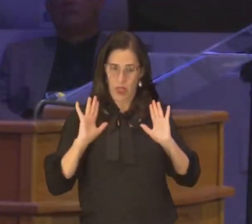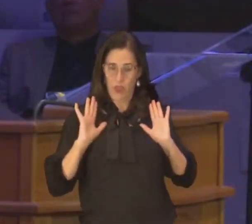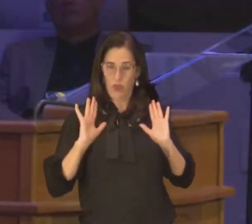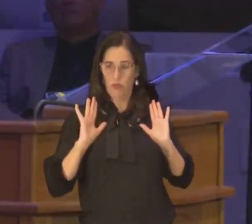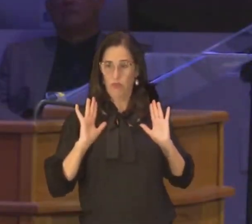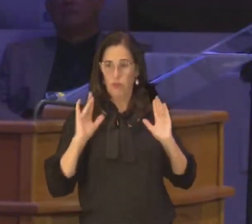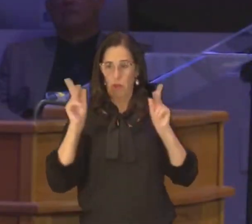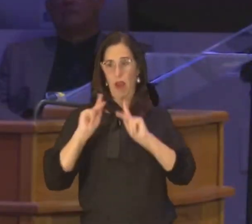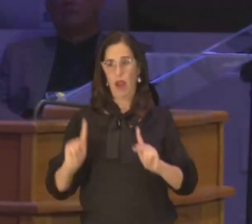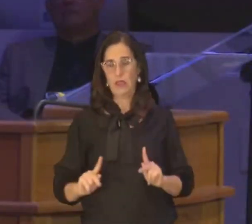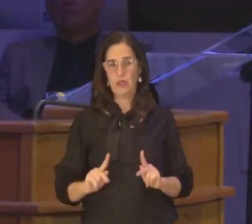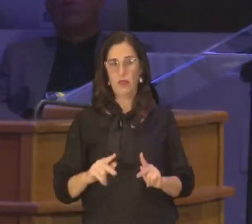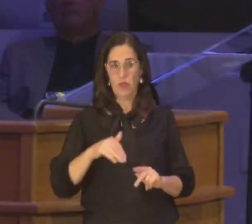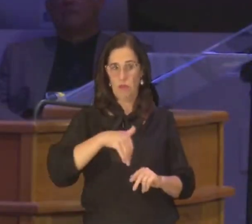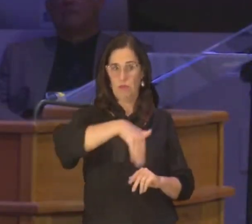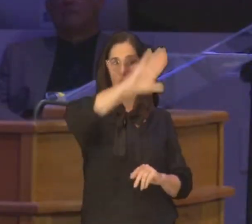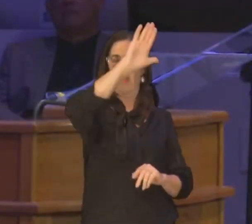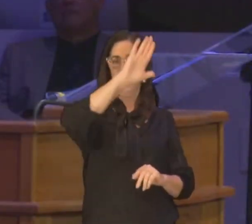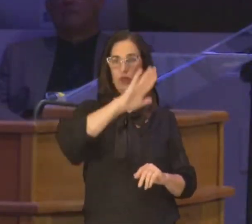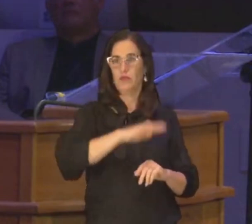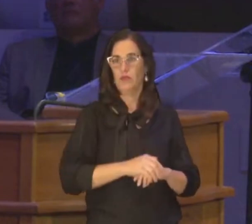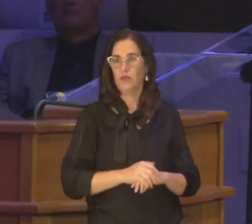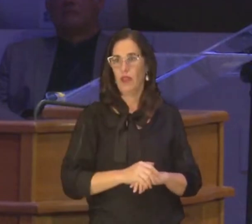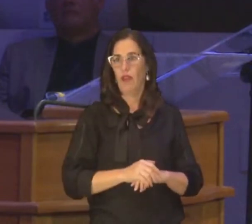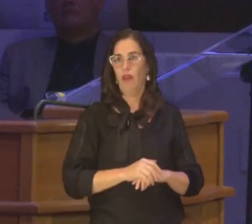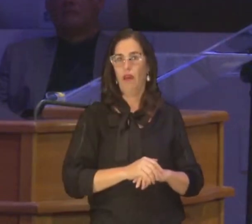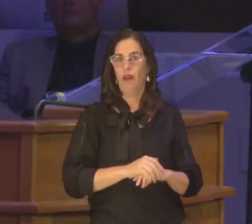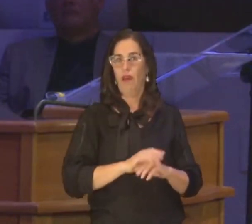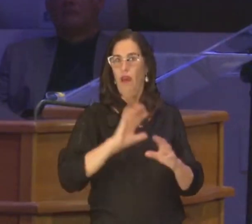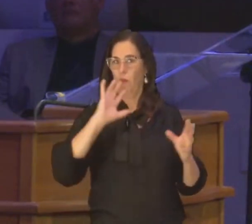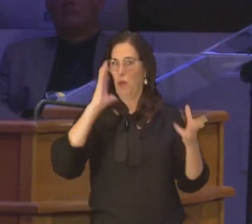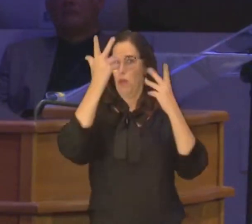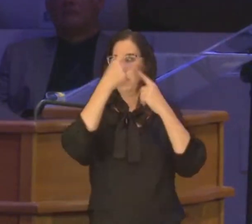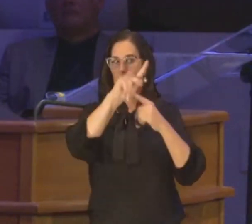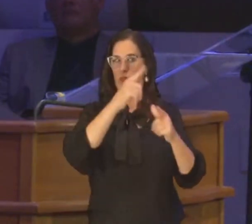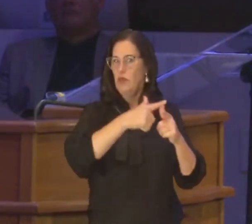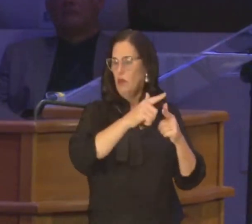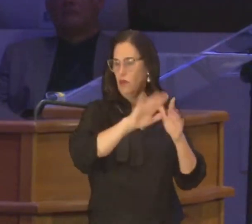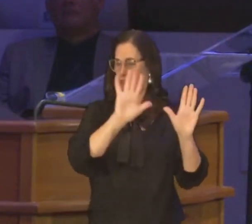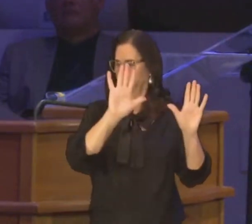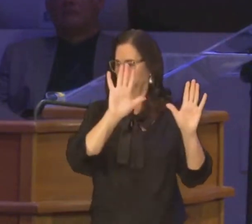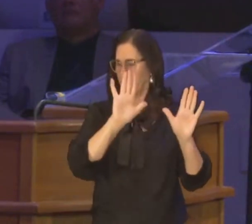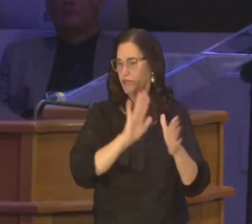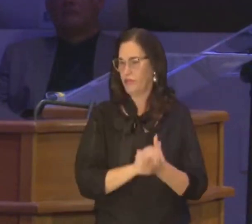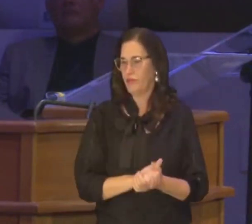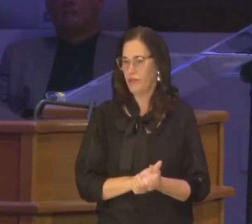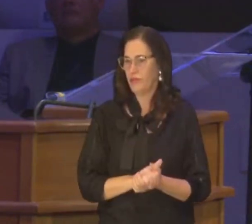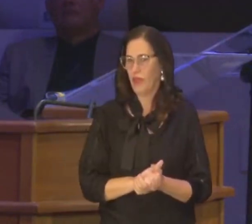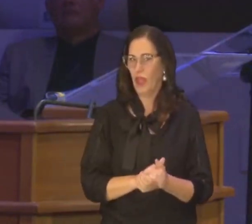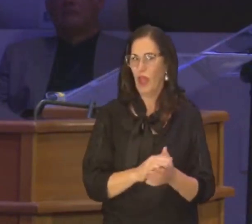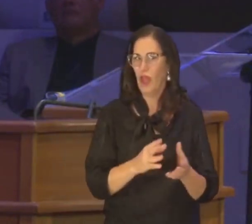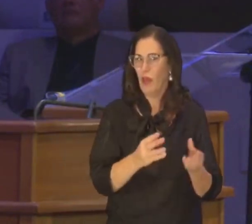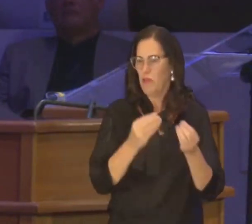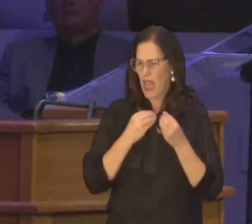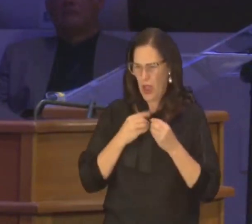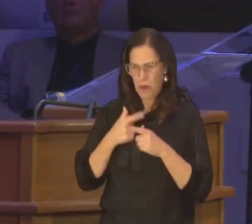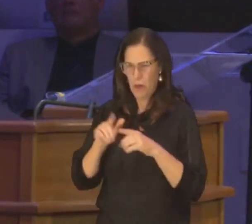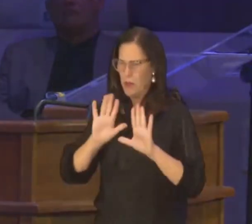vocês ficam para lá, resolve o problema de vocês, não me tragam